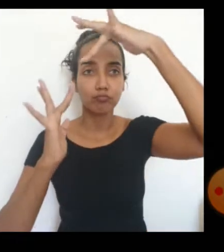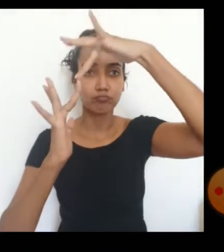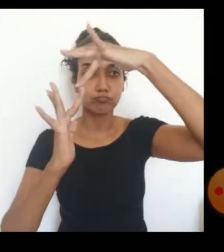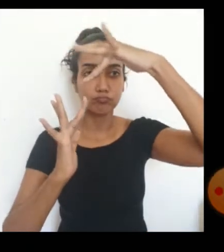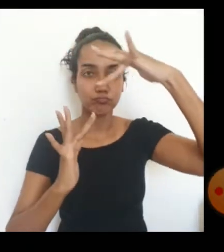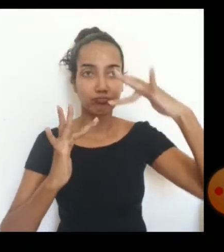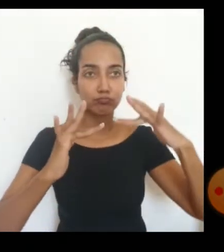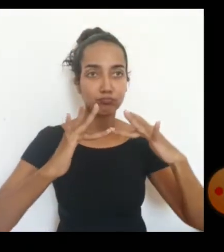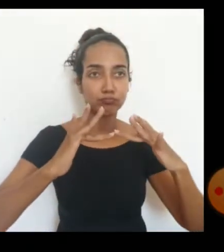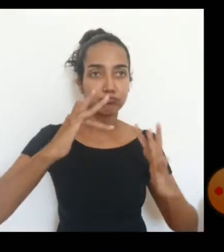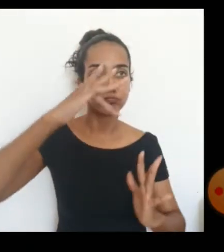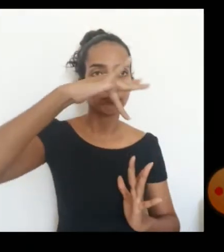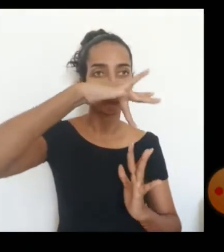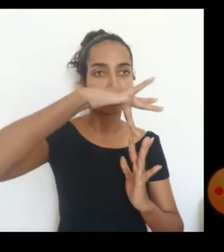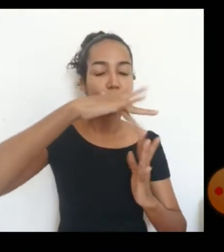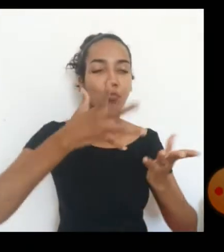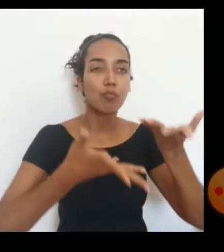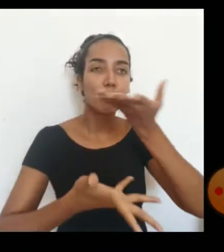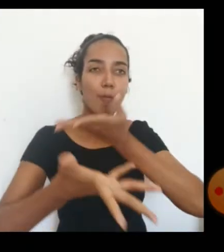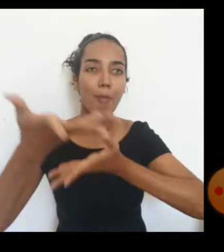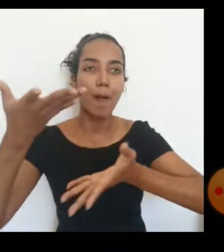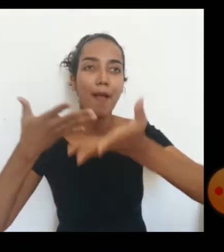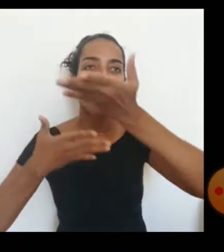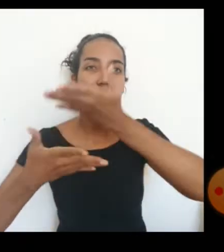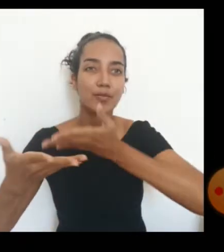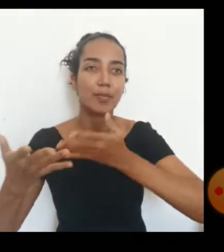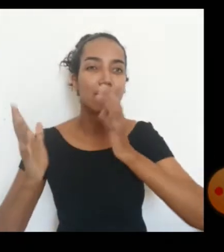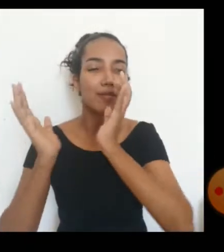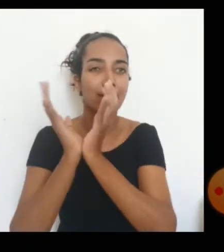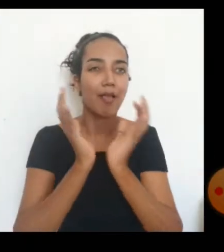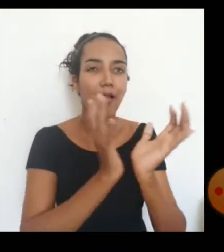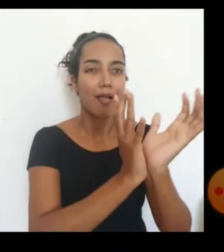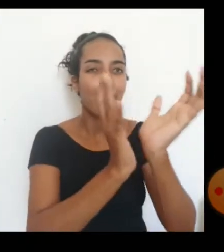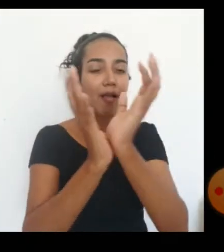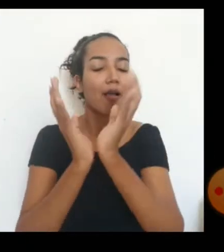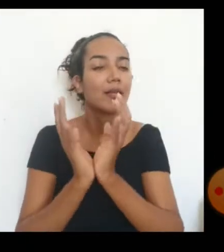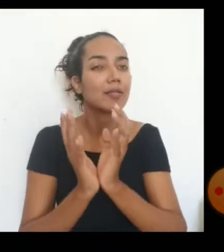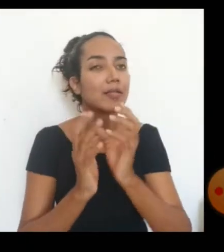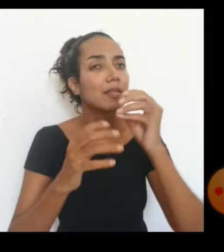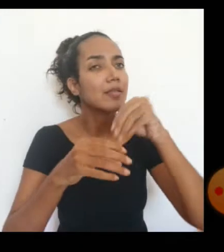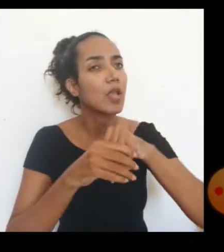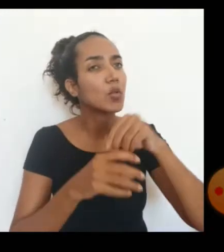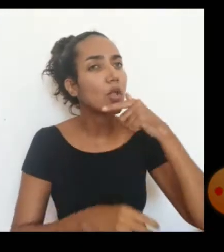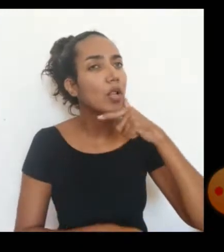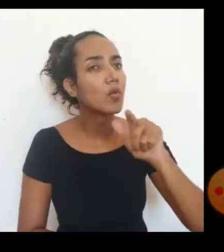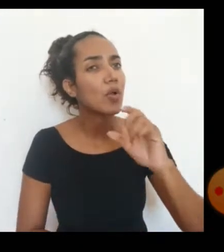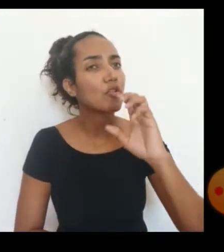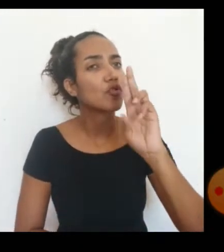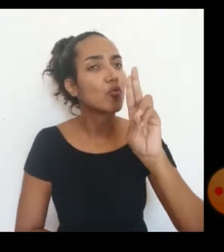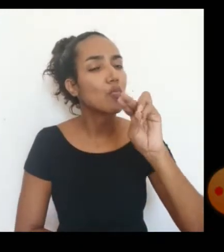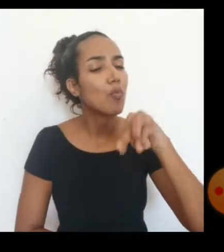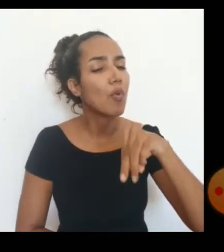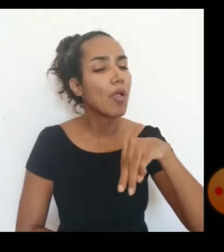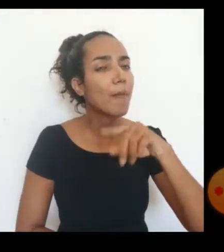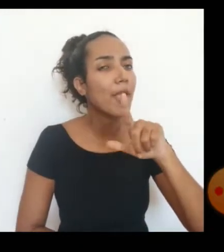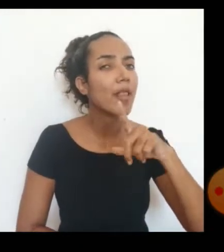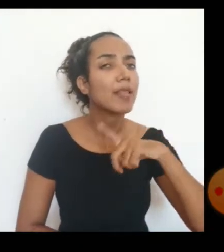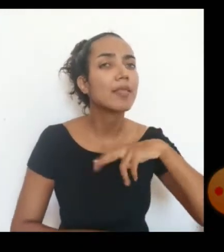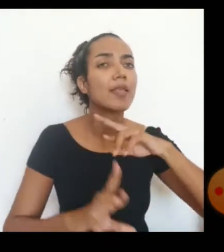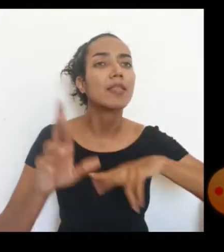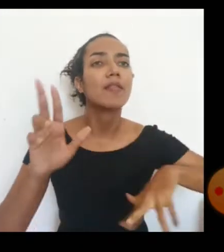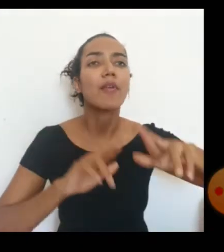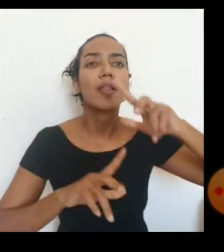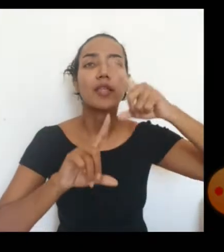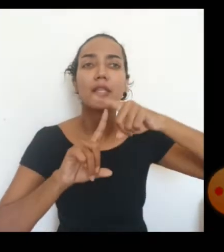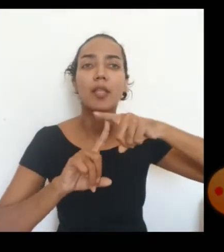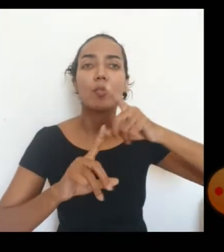Tá? Existe na linguagem UML diversos tipos de relacionamentos. Vocês podem perceber que há uma alteração